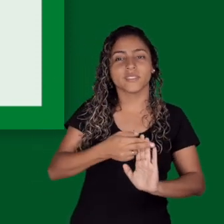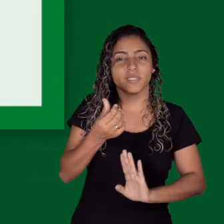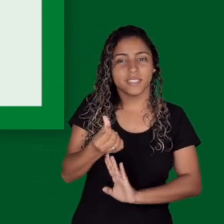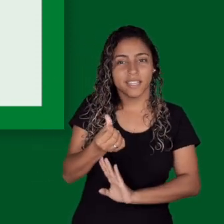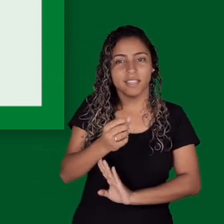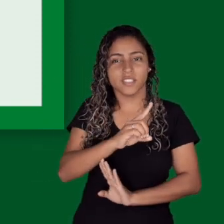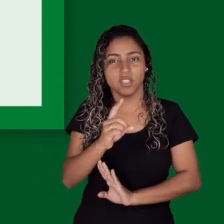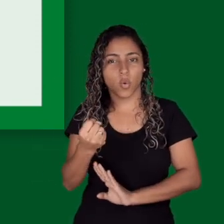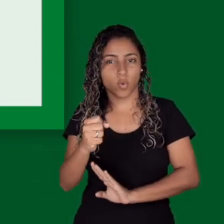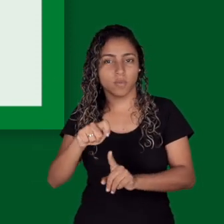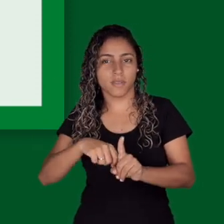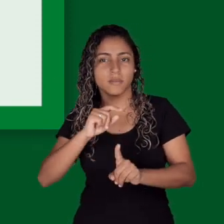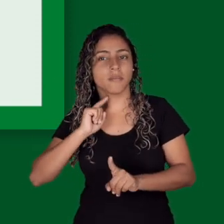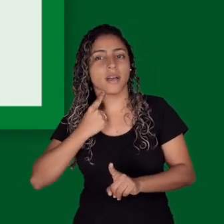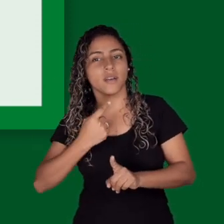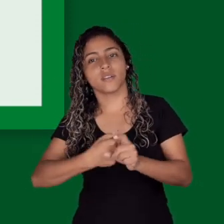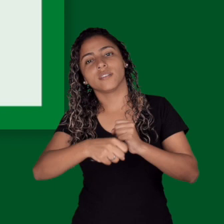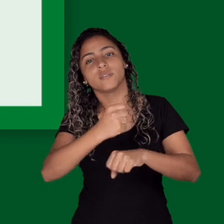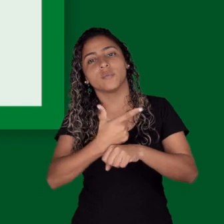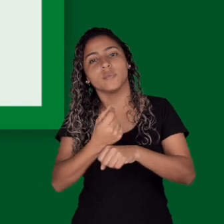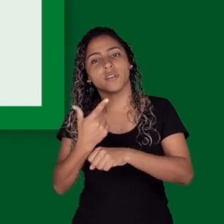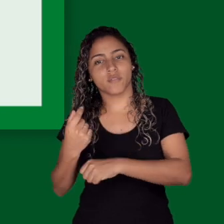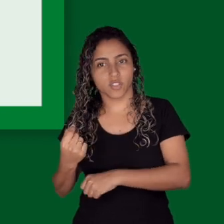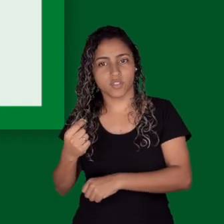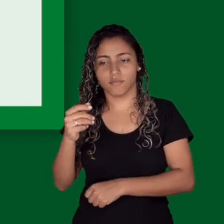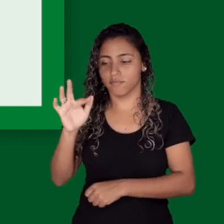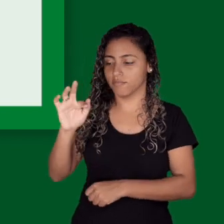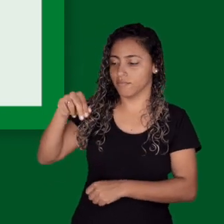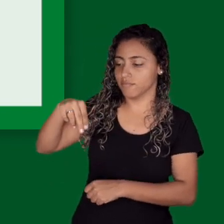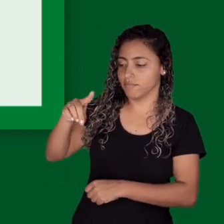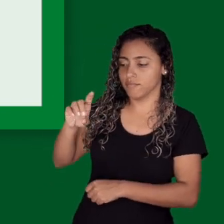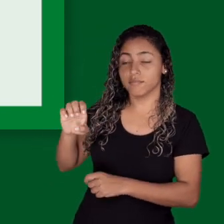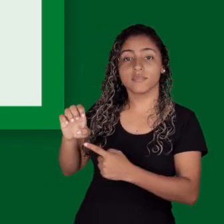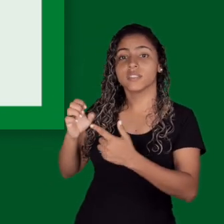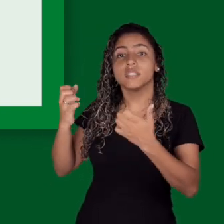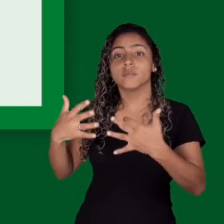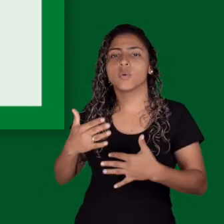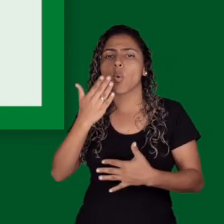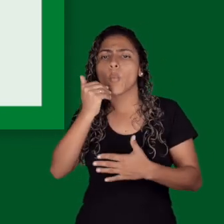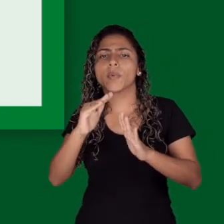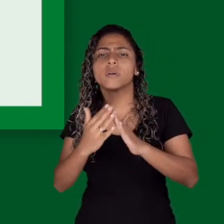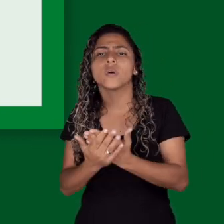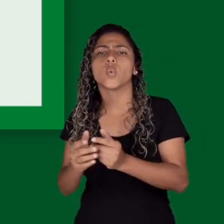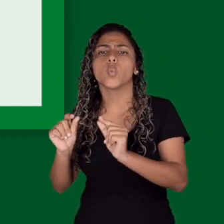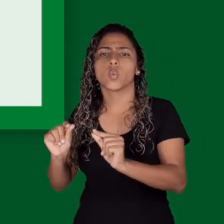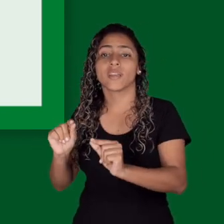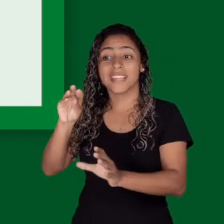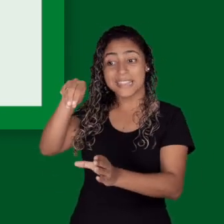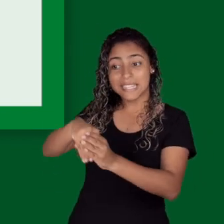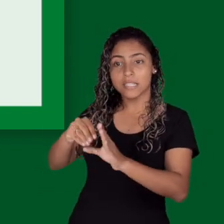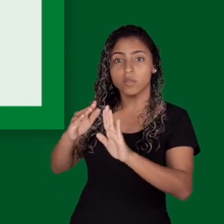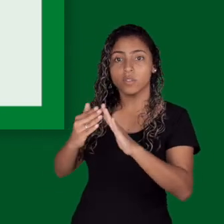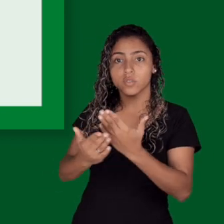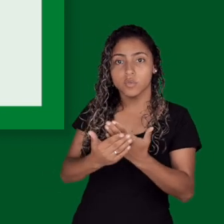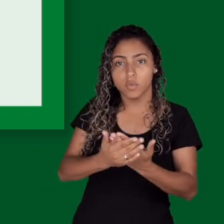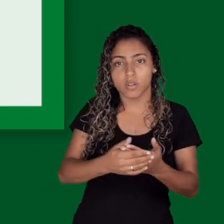6 de 8 de maio de 2020 do FNDE, entende-se a alimentação escolar como todo alimento oferecido no ambiente